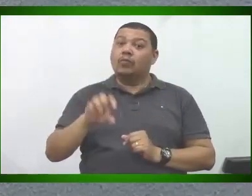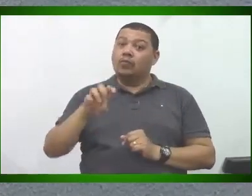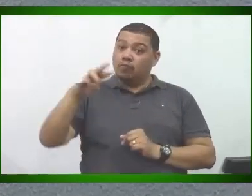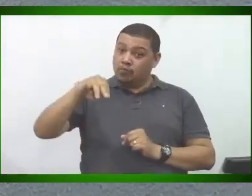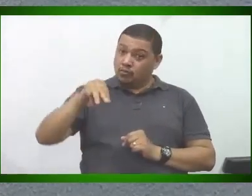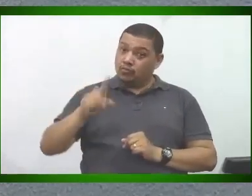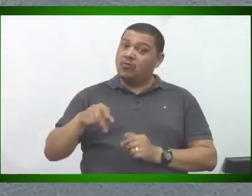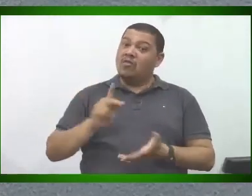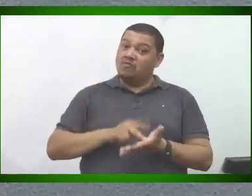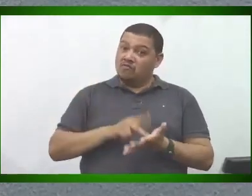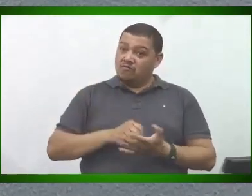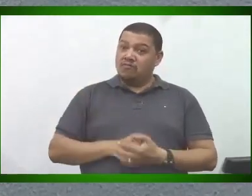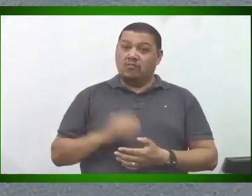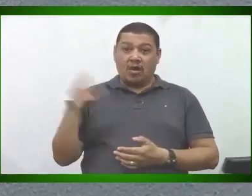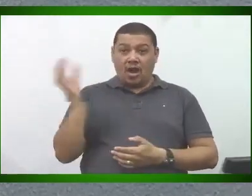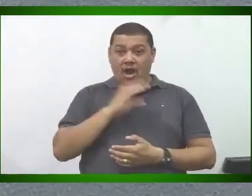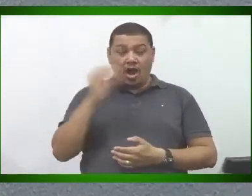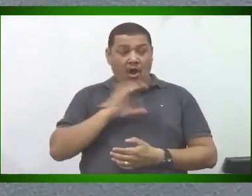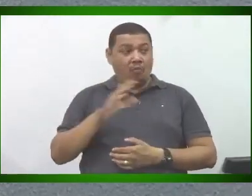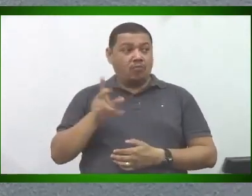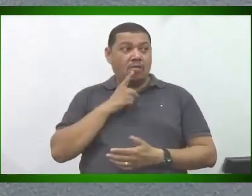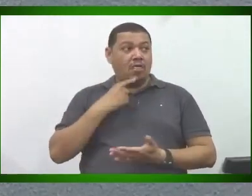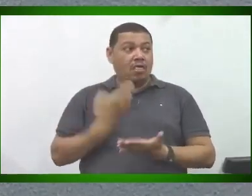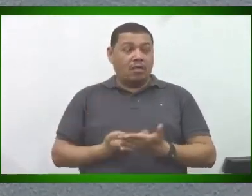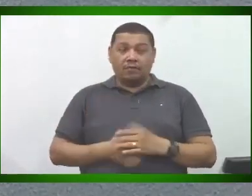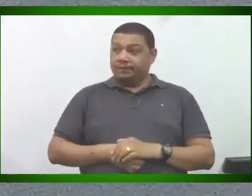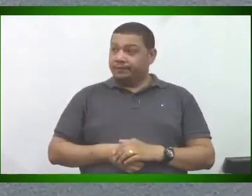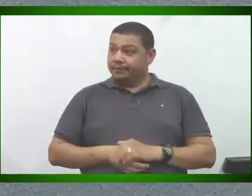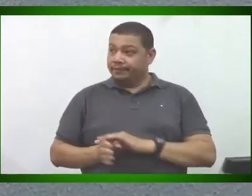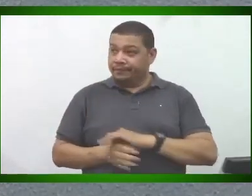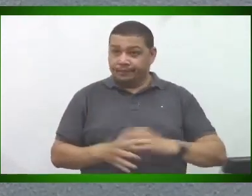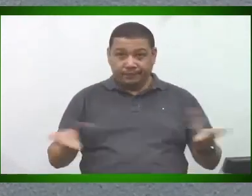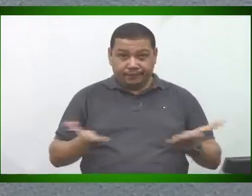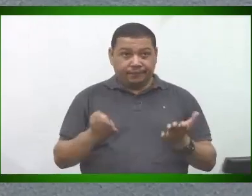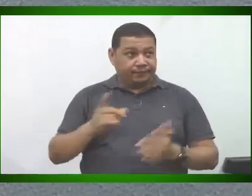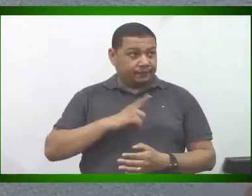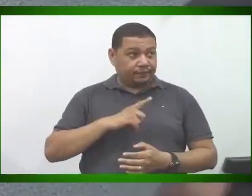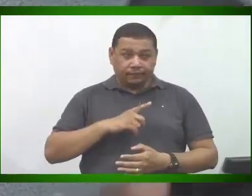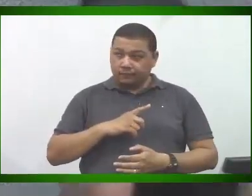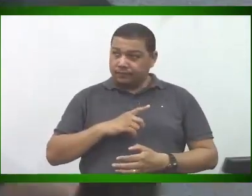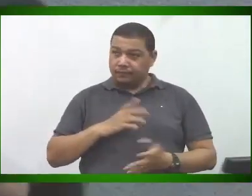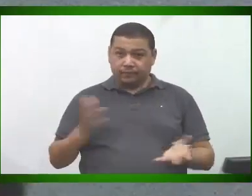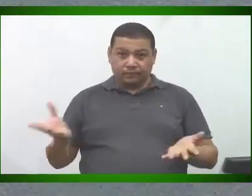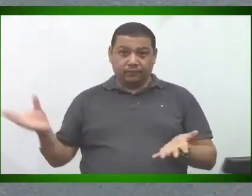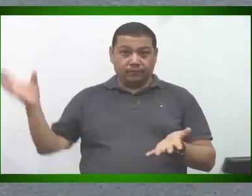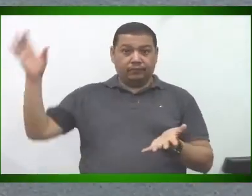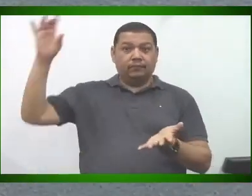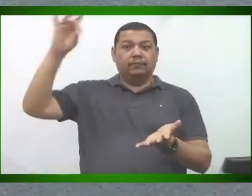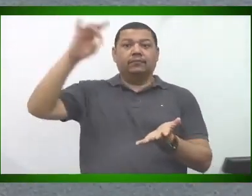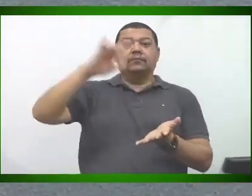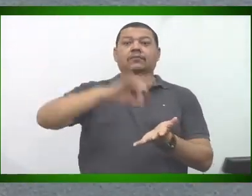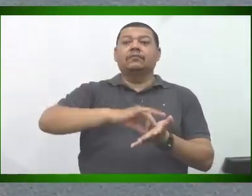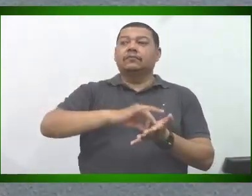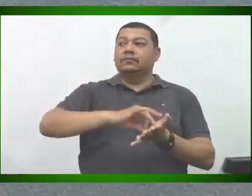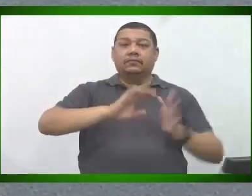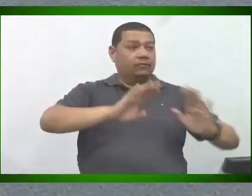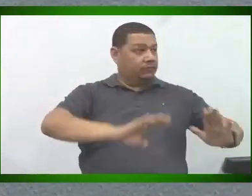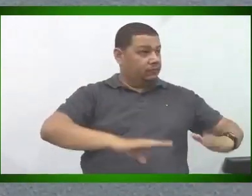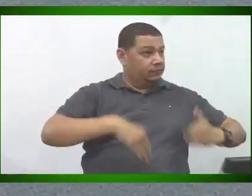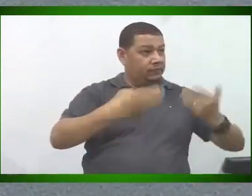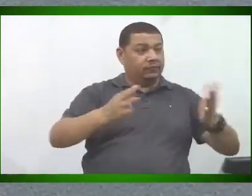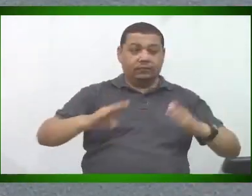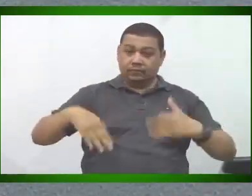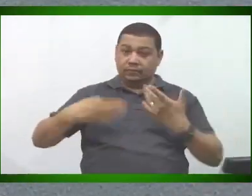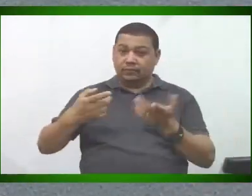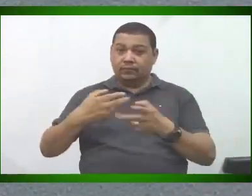parabéns a vocês aí. Tá bom? E hoje também nós oficializamos a entrega dos maquinários para a